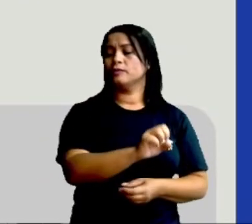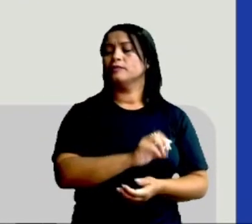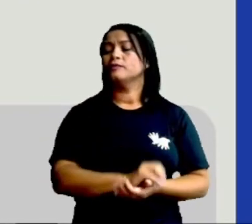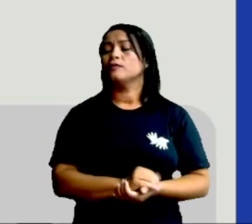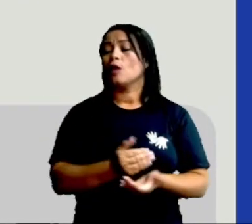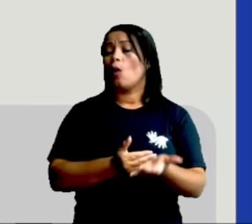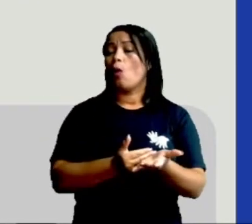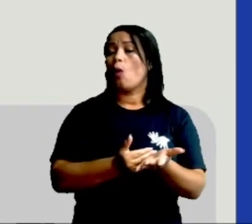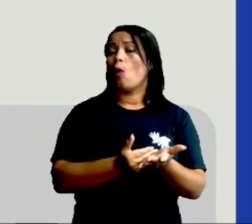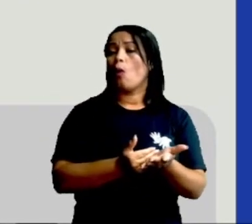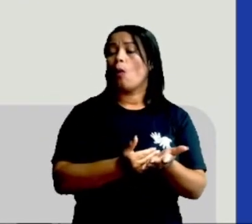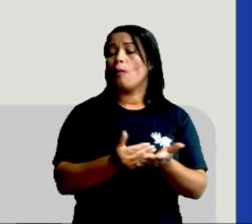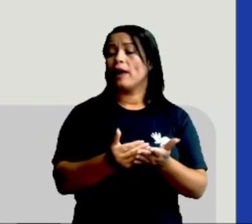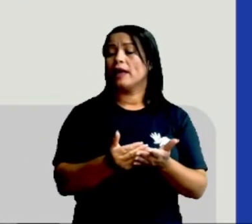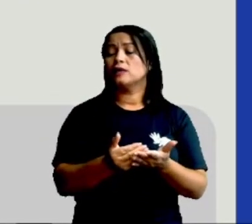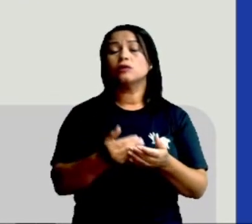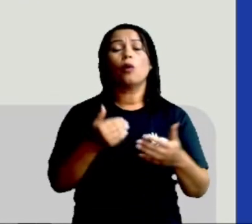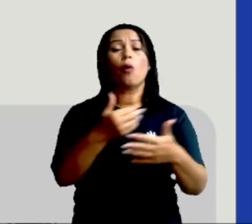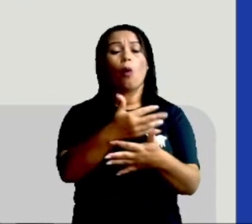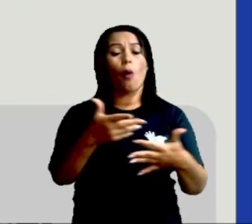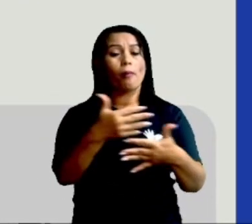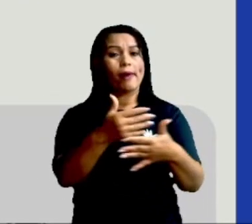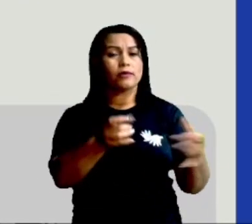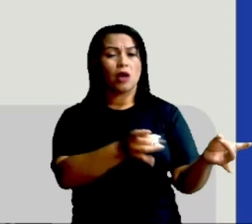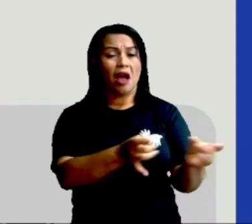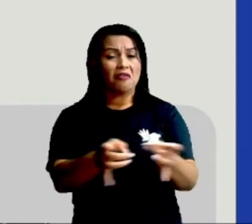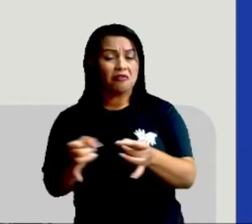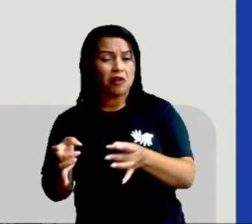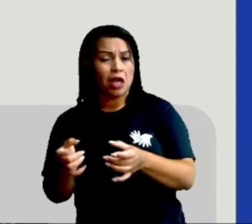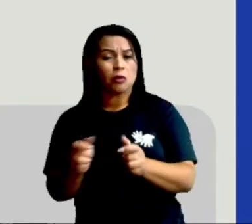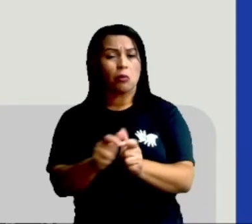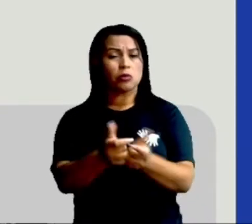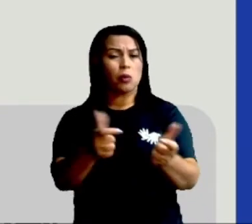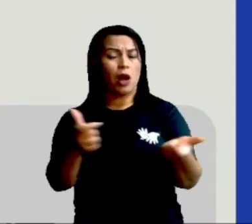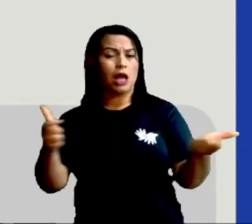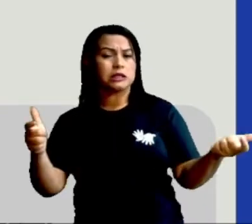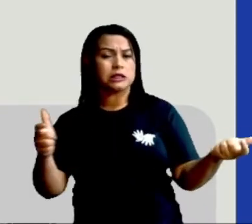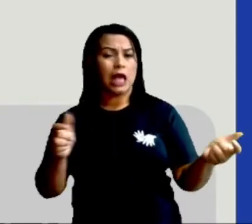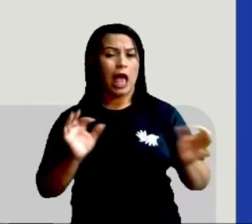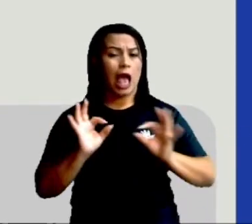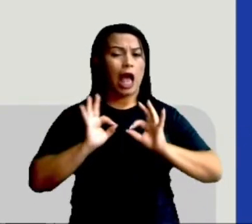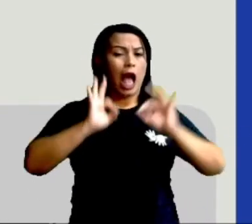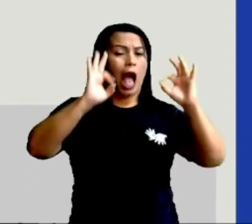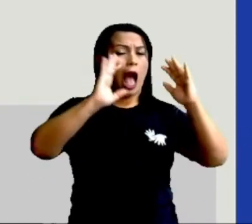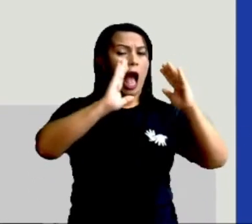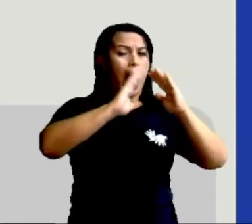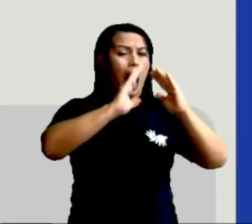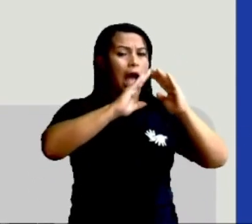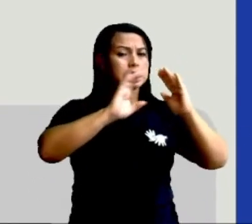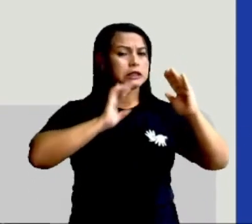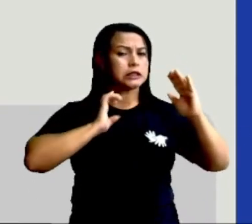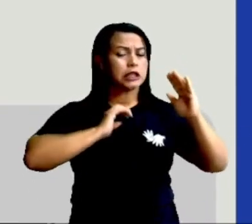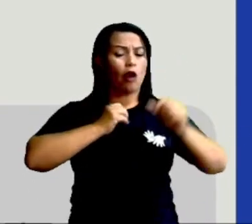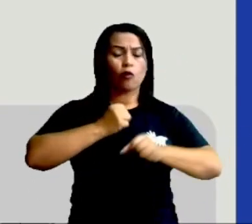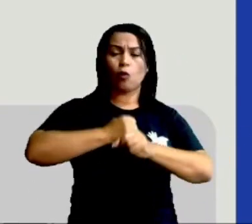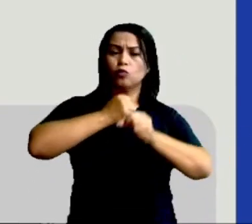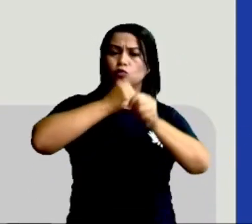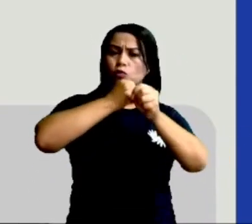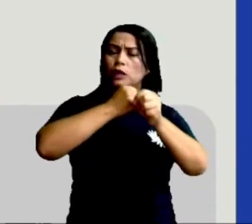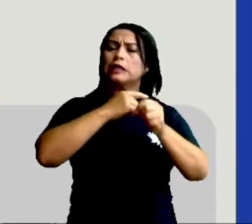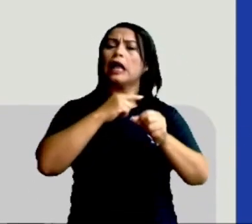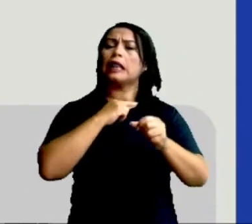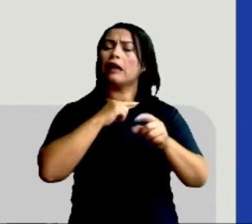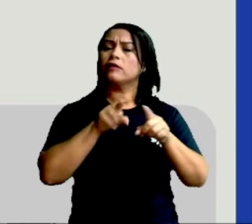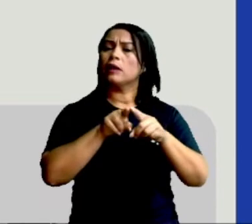O comércio e a população cresceram, mansões luxuosas foram construídas a partir de então. Com a instalação